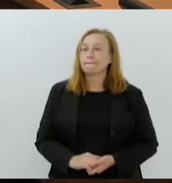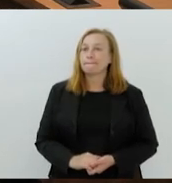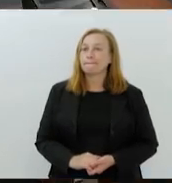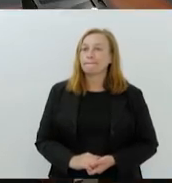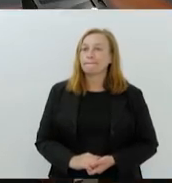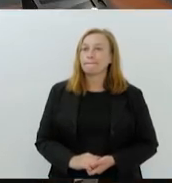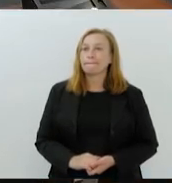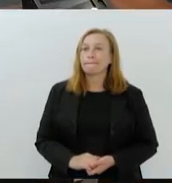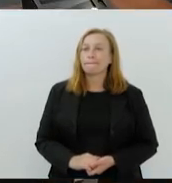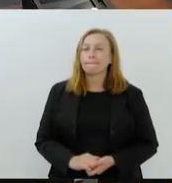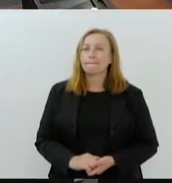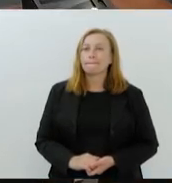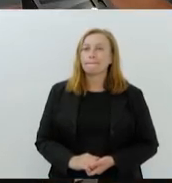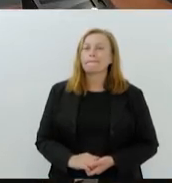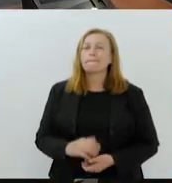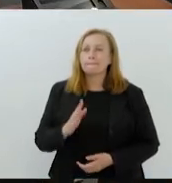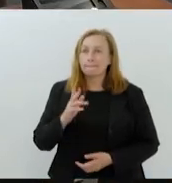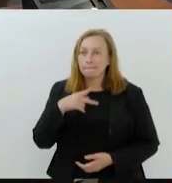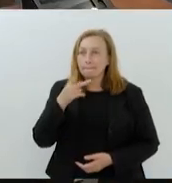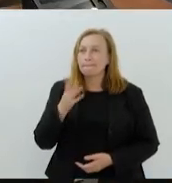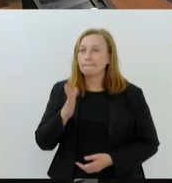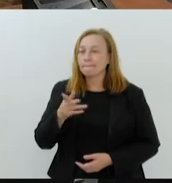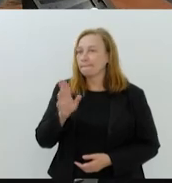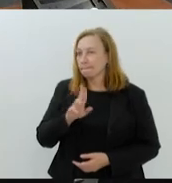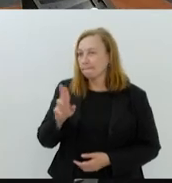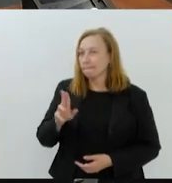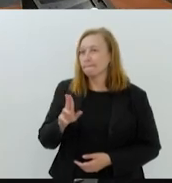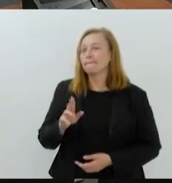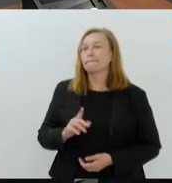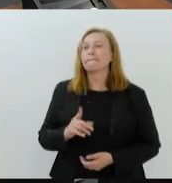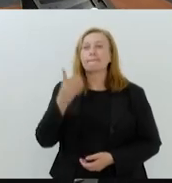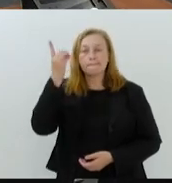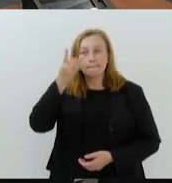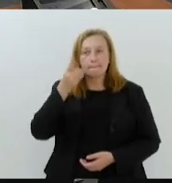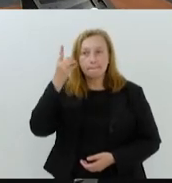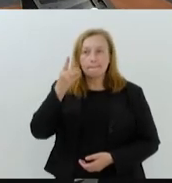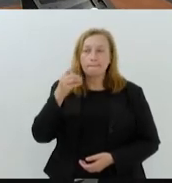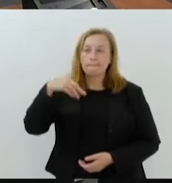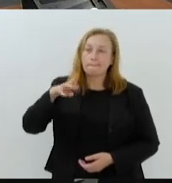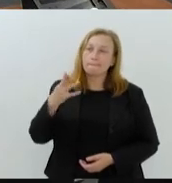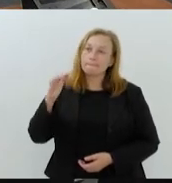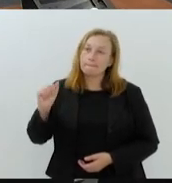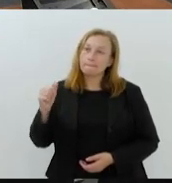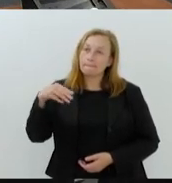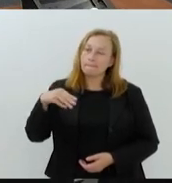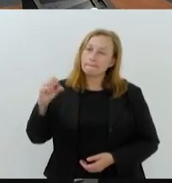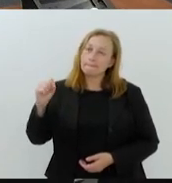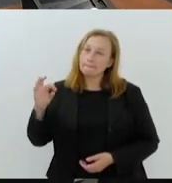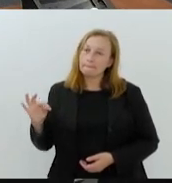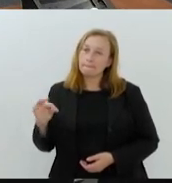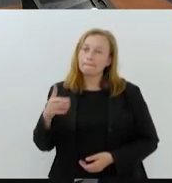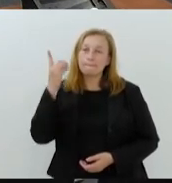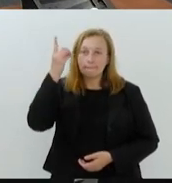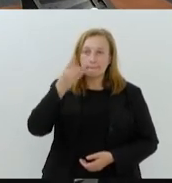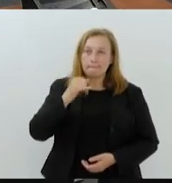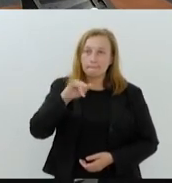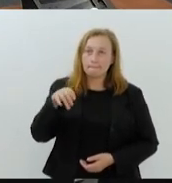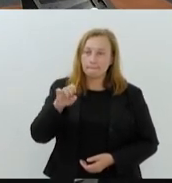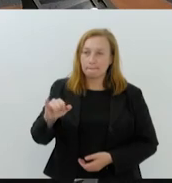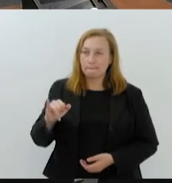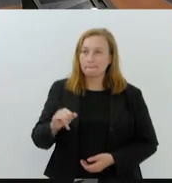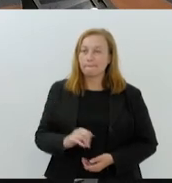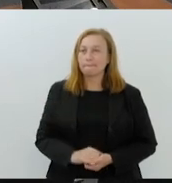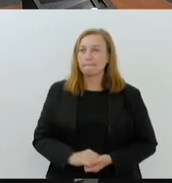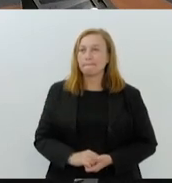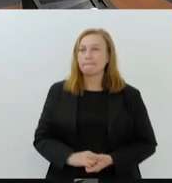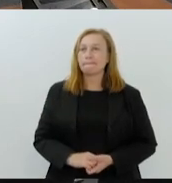Deputada Franciane, falei seu nome já. Deputada Franciane Mota, deputada Marina do MST e deputado Jair. O